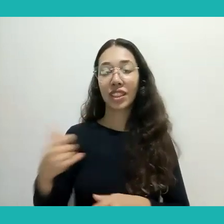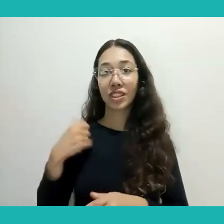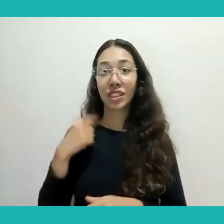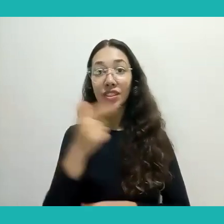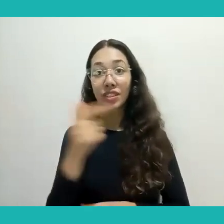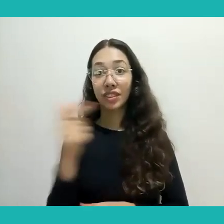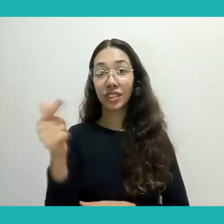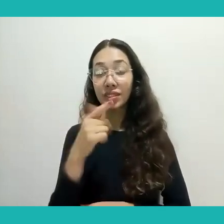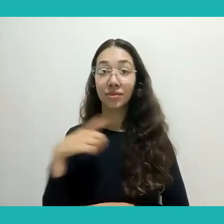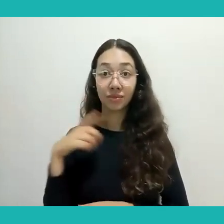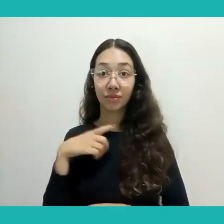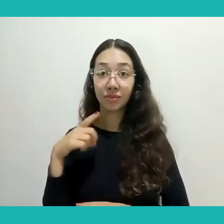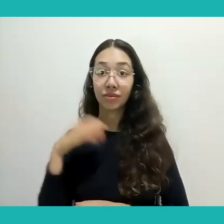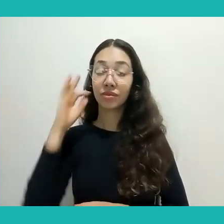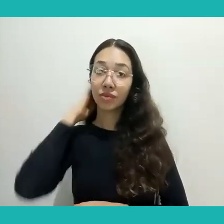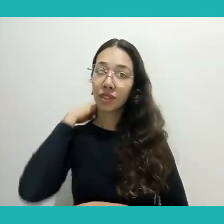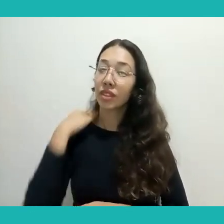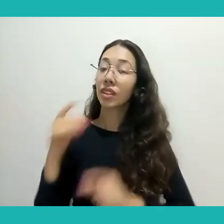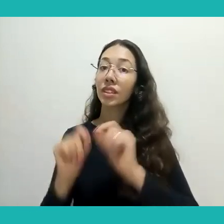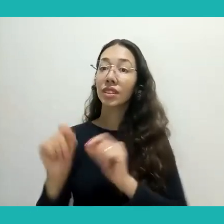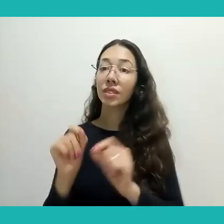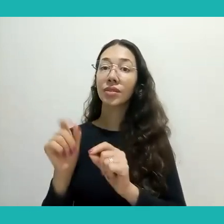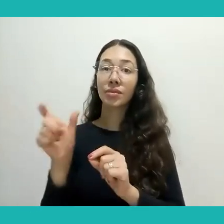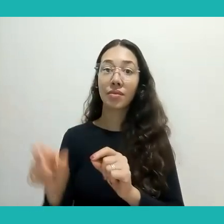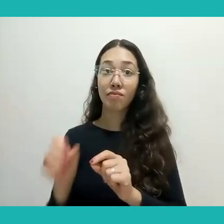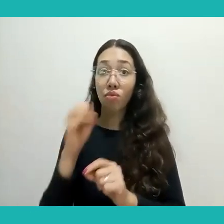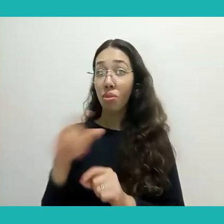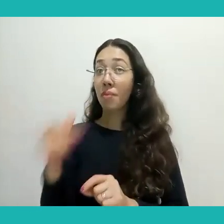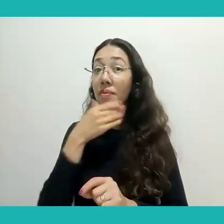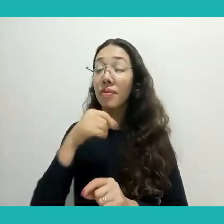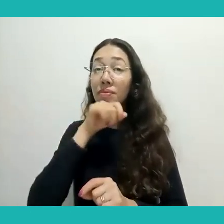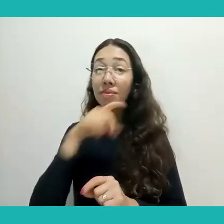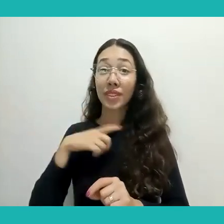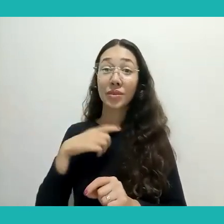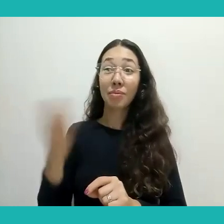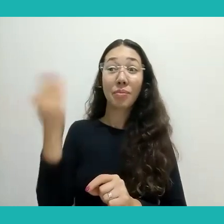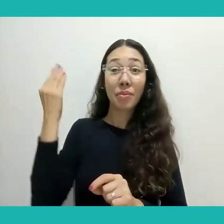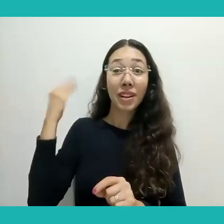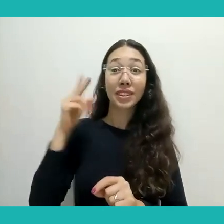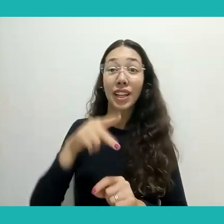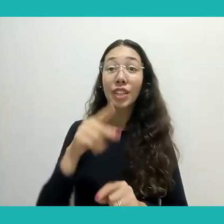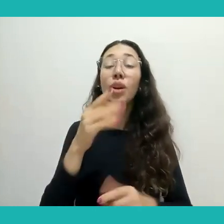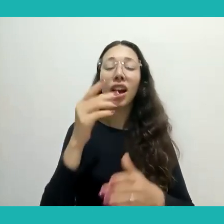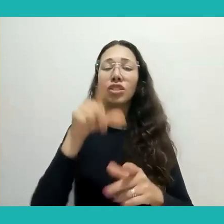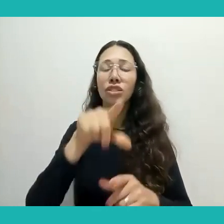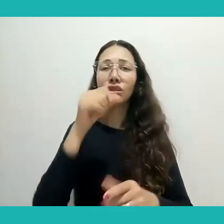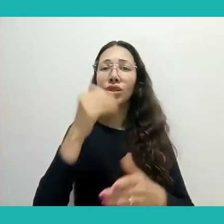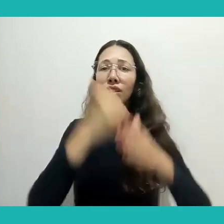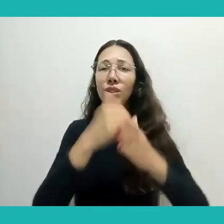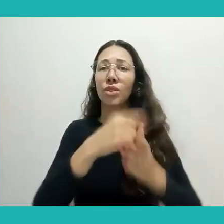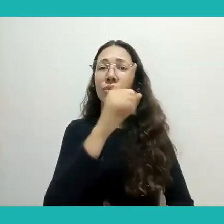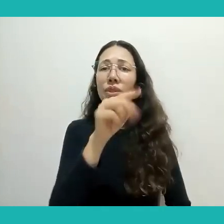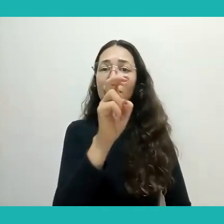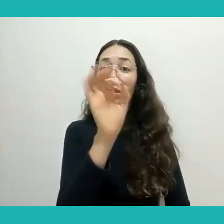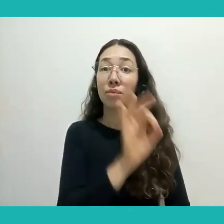idade, nessa mesma configuração, se o pai tivesse sido optante dos 1,5% lá em 2001, a